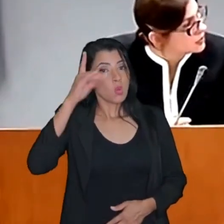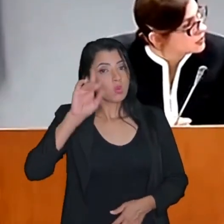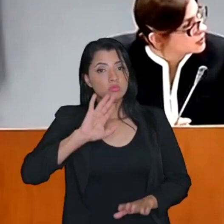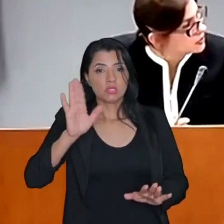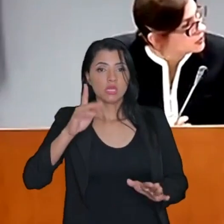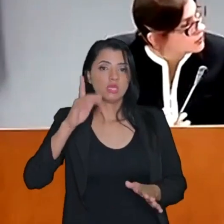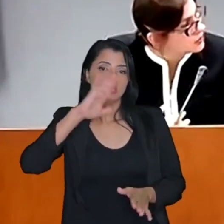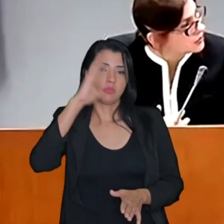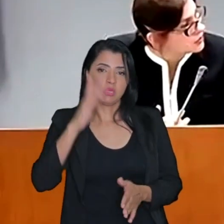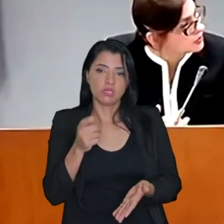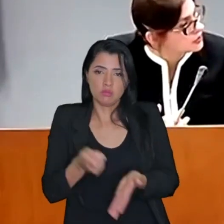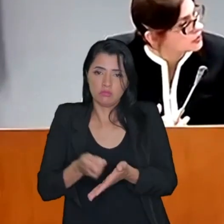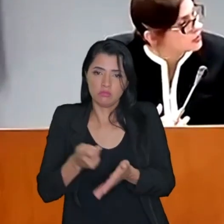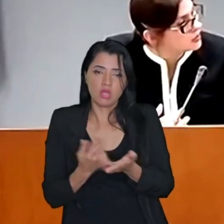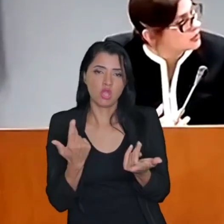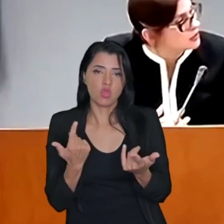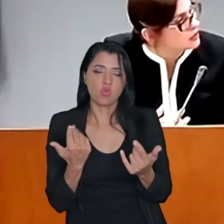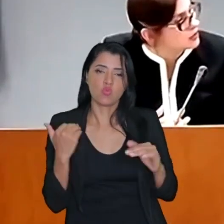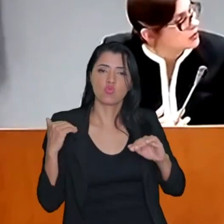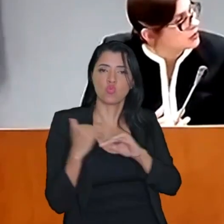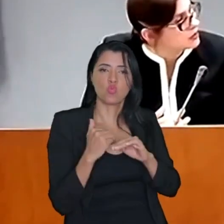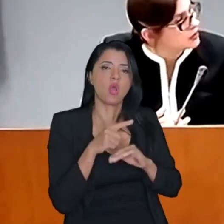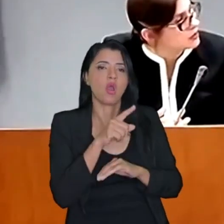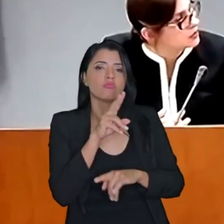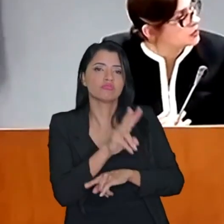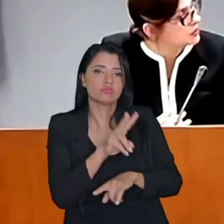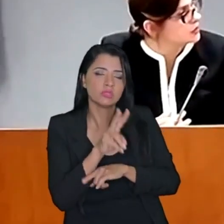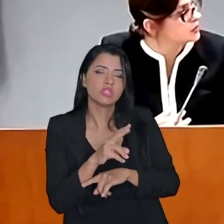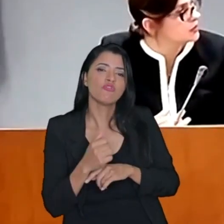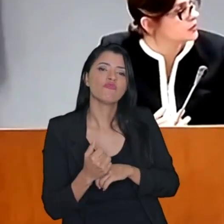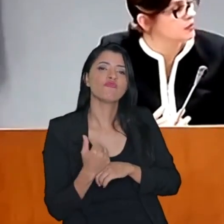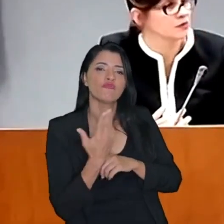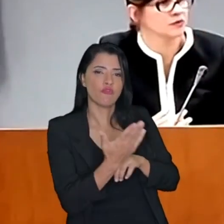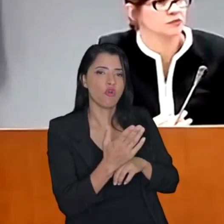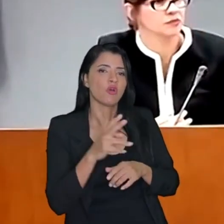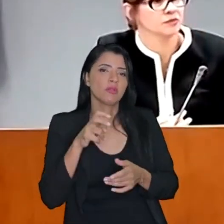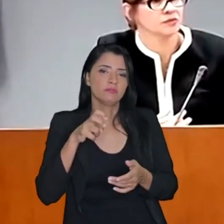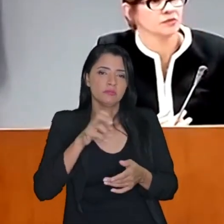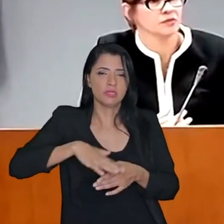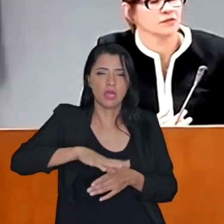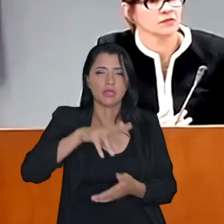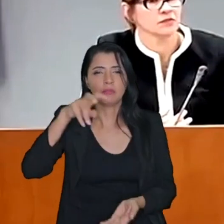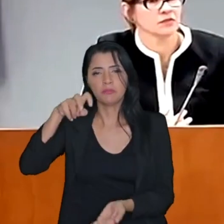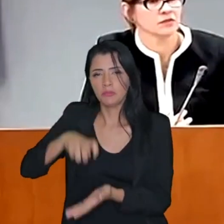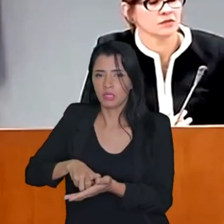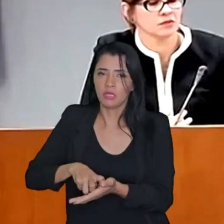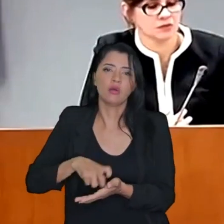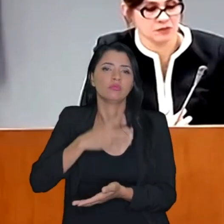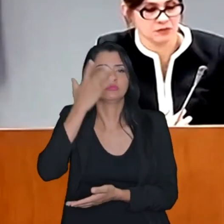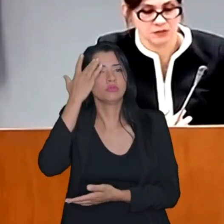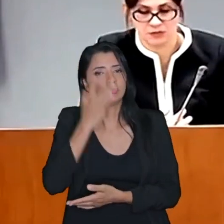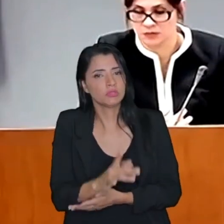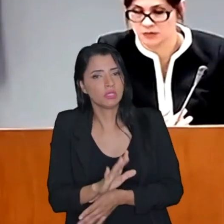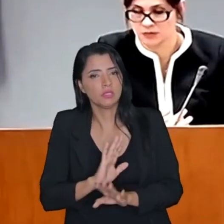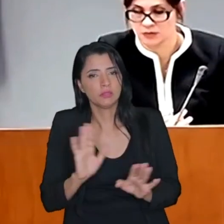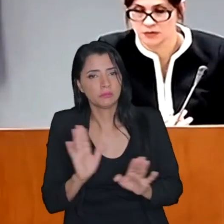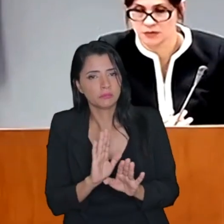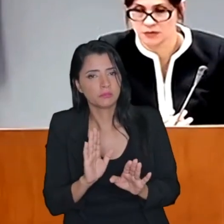está exigindo mesmo nível de proteção de dados na cooperação internacional fora da área penal. Não,